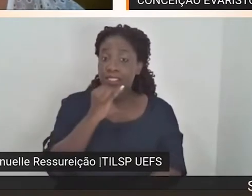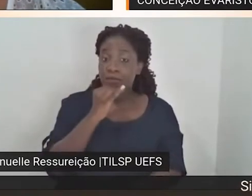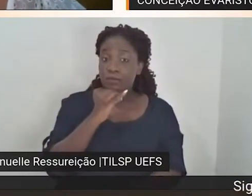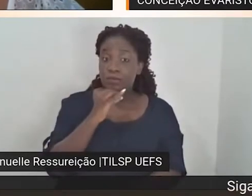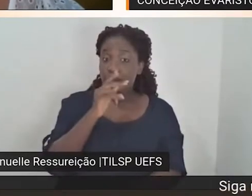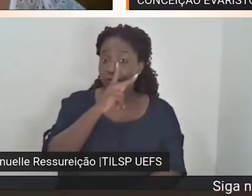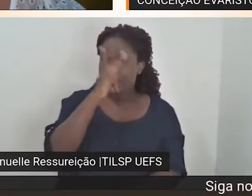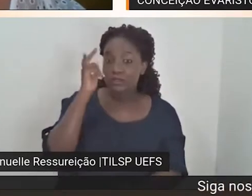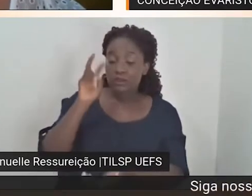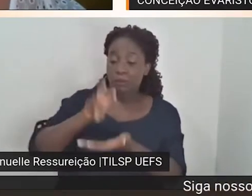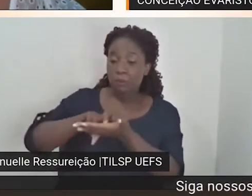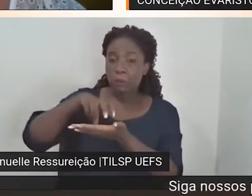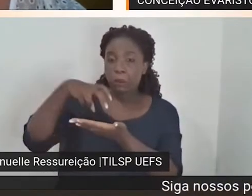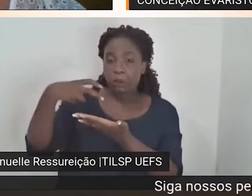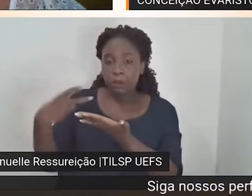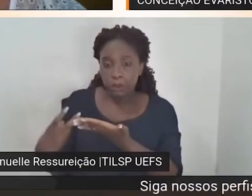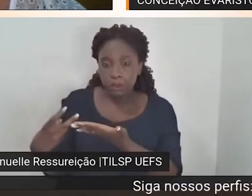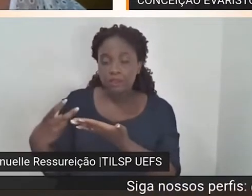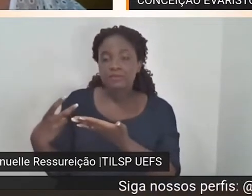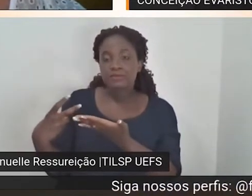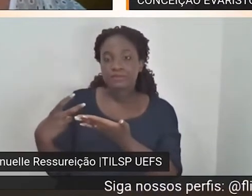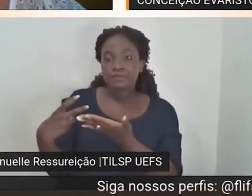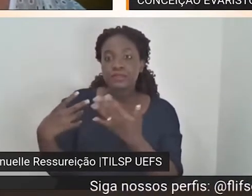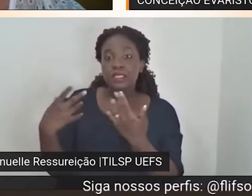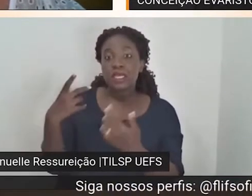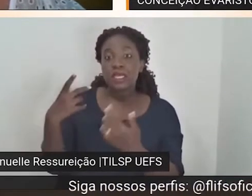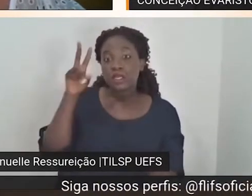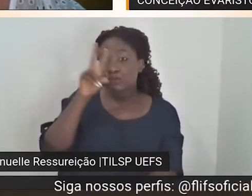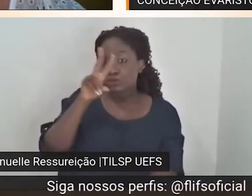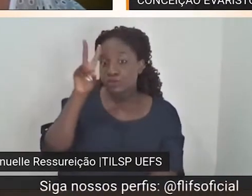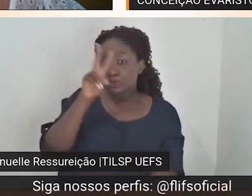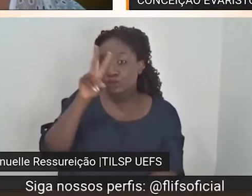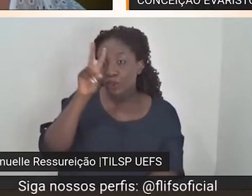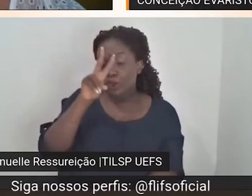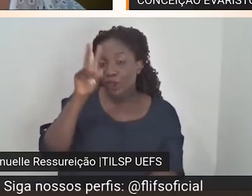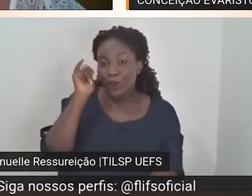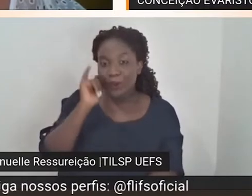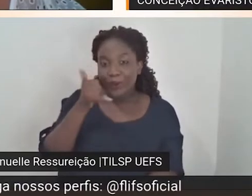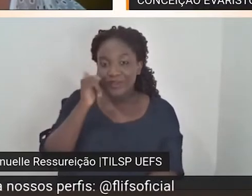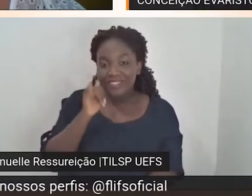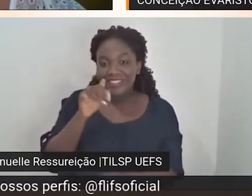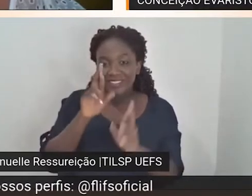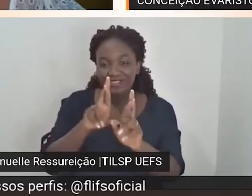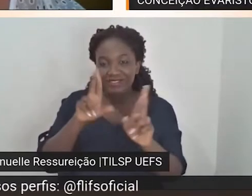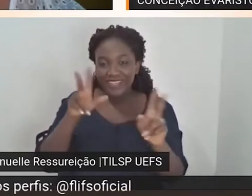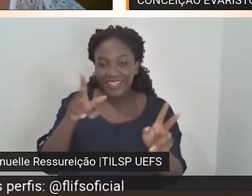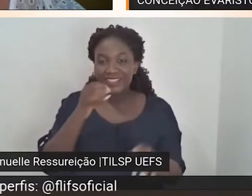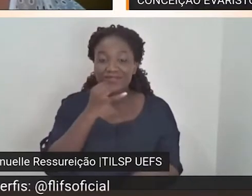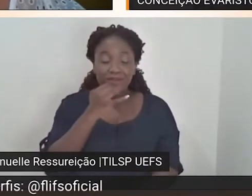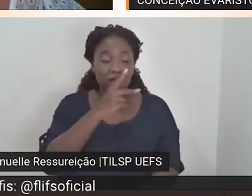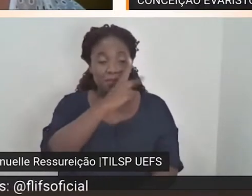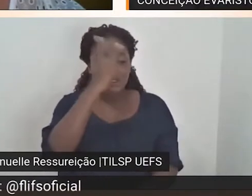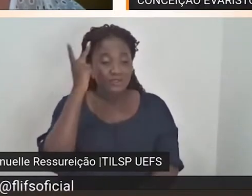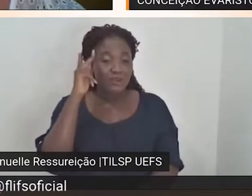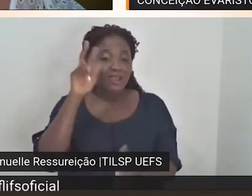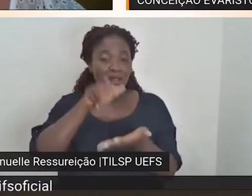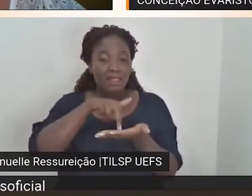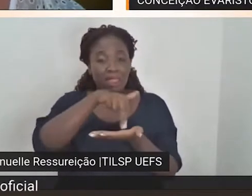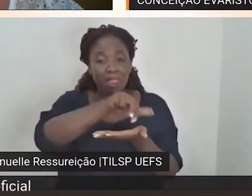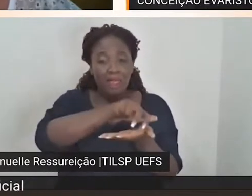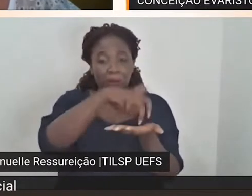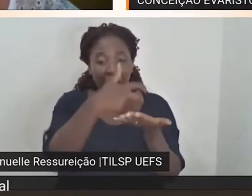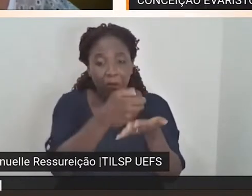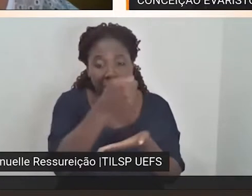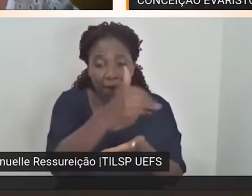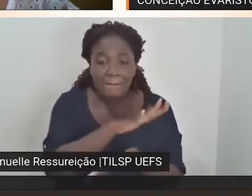caía e machucava, a história já era contada de uma outra forma, ó, fulano caiu, machucou, quase